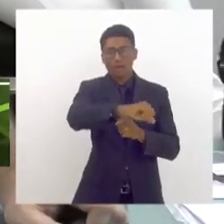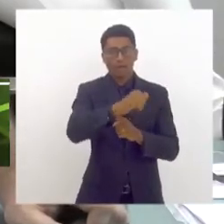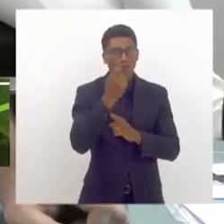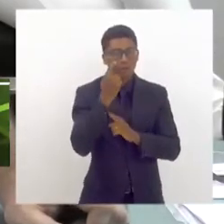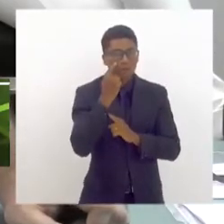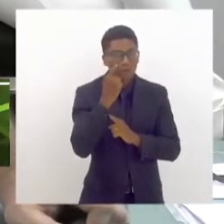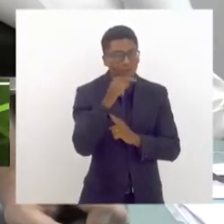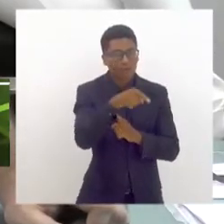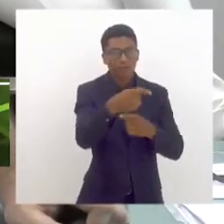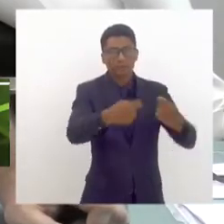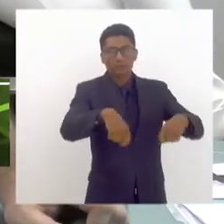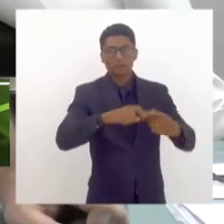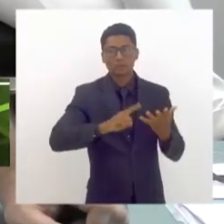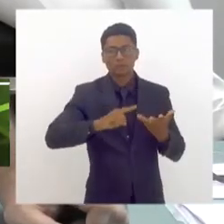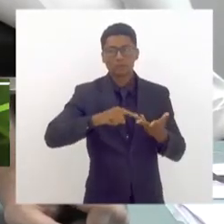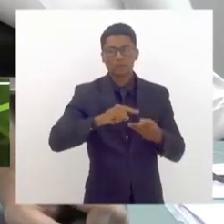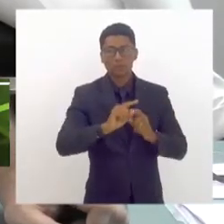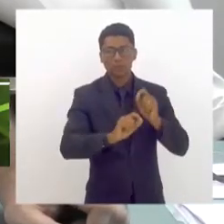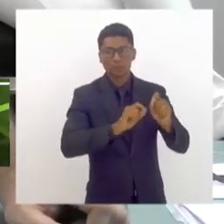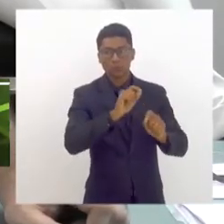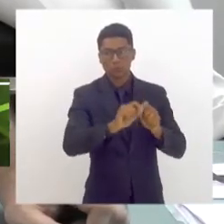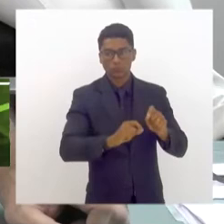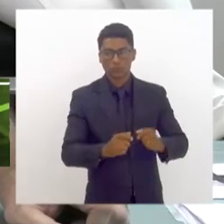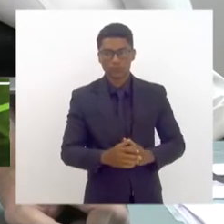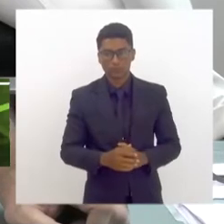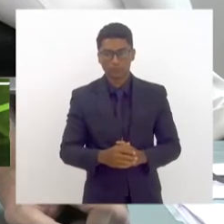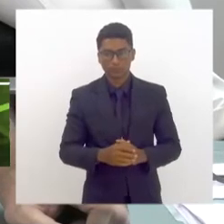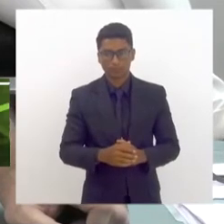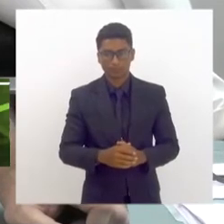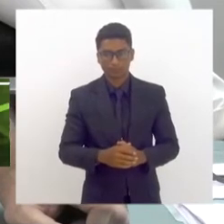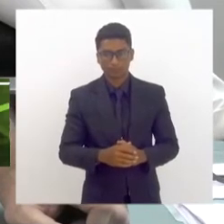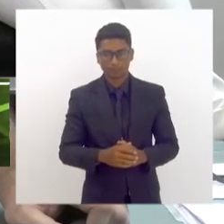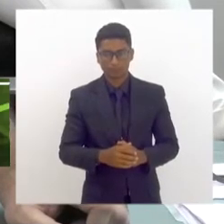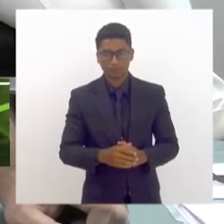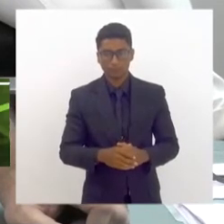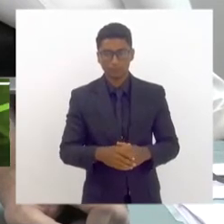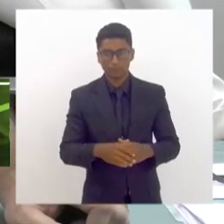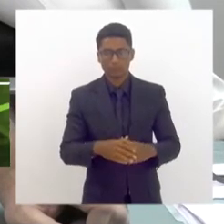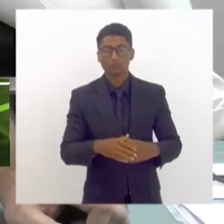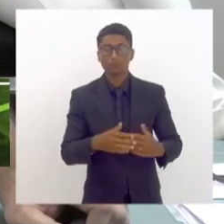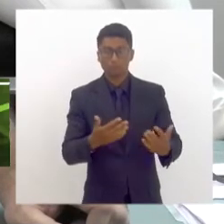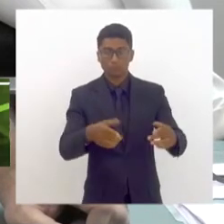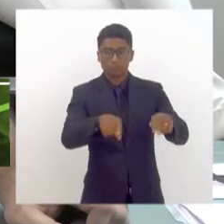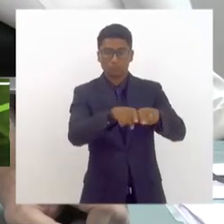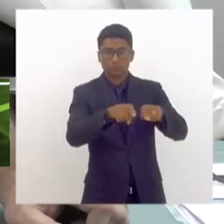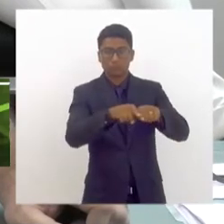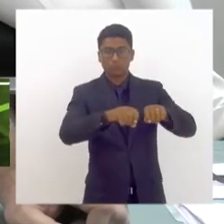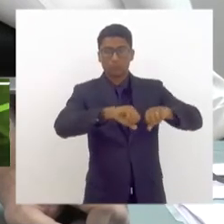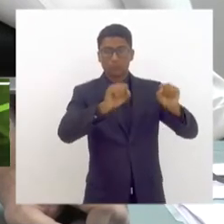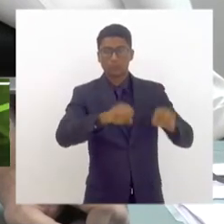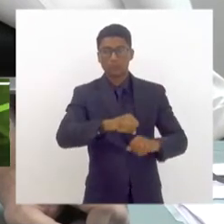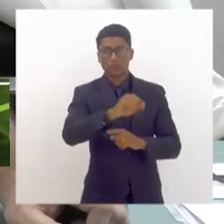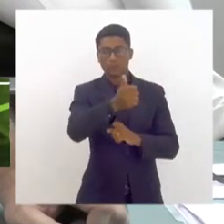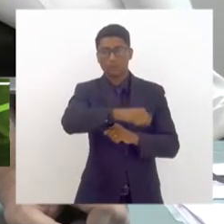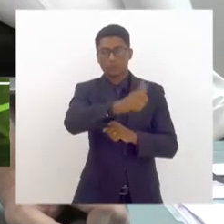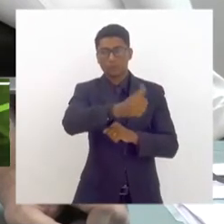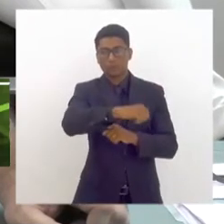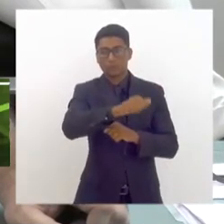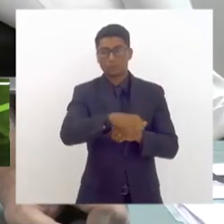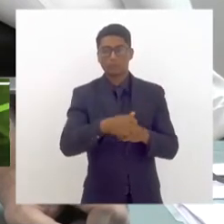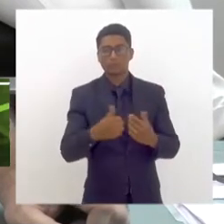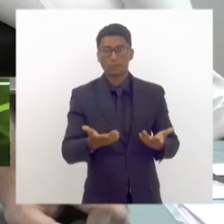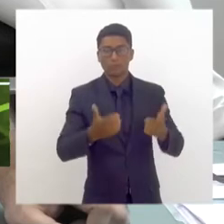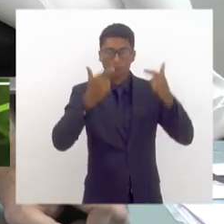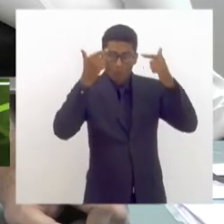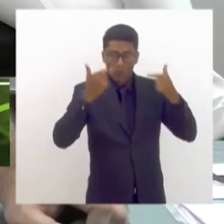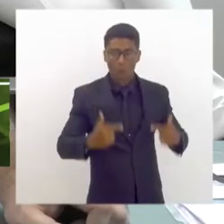de Educação, ele funciona como órgão recursal, inclusive do sistema de avaliação. Por isso, a isenção. Então,